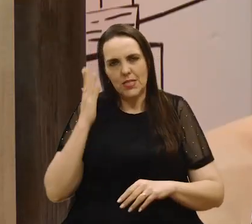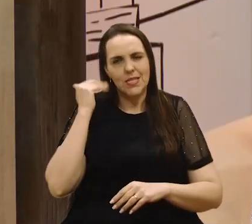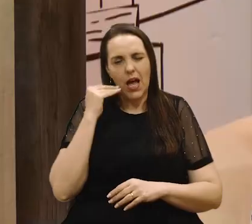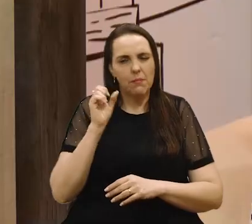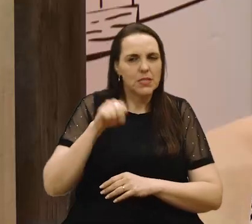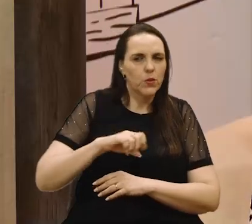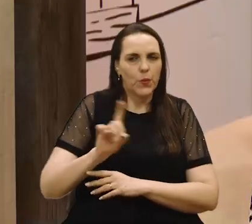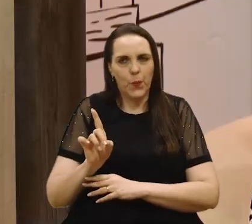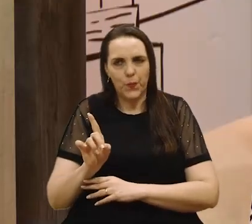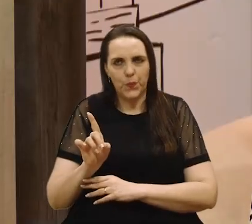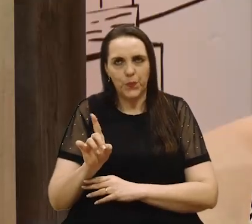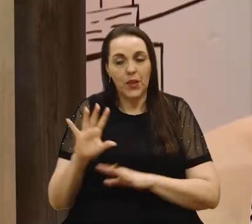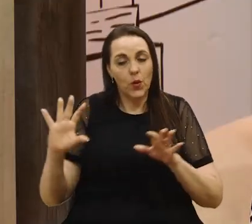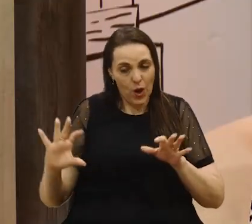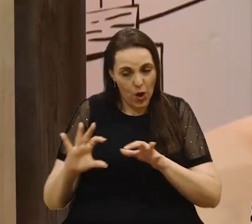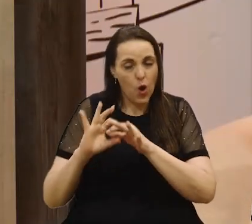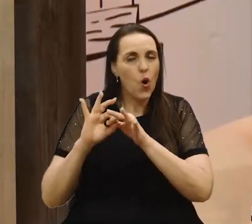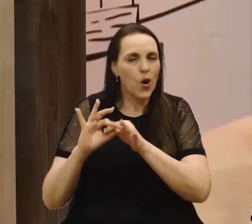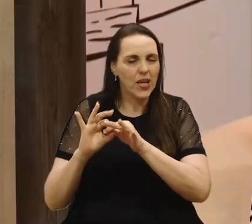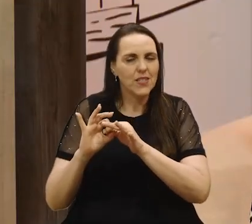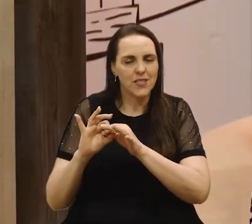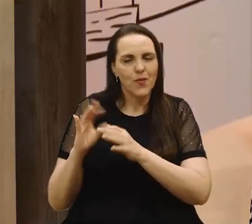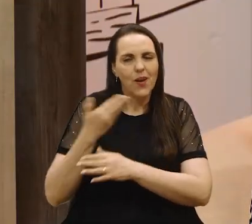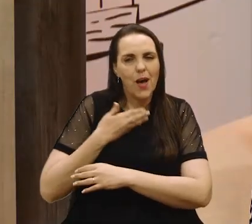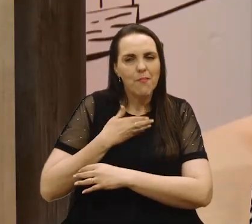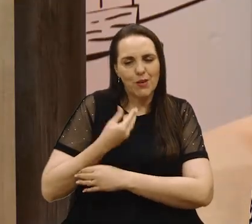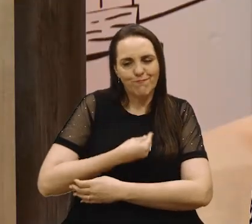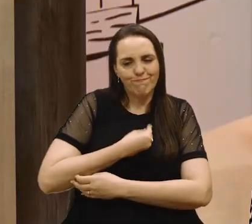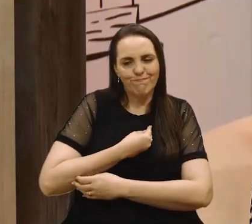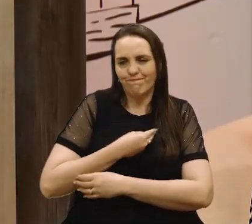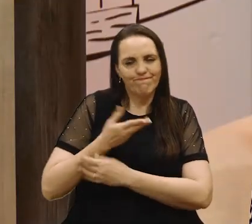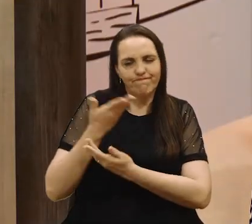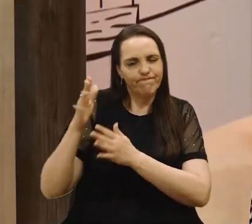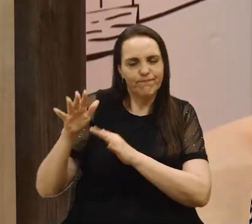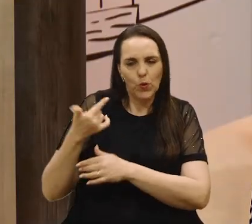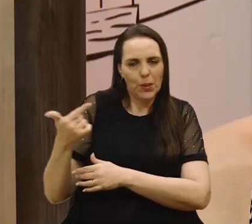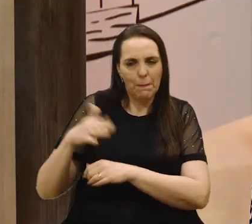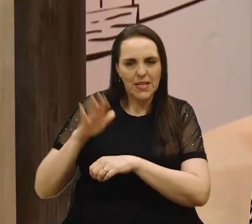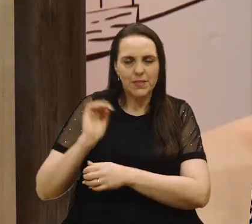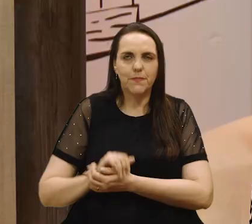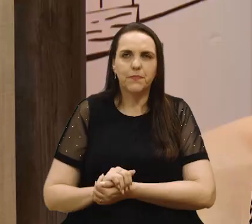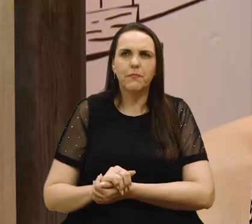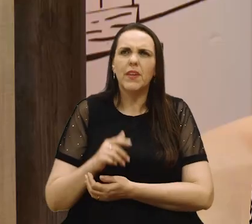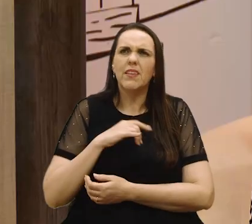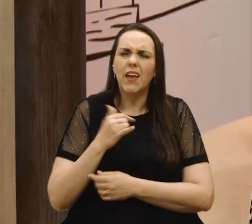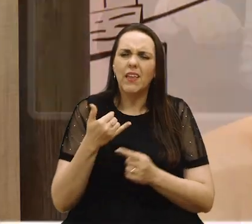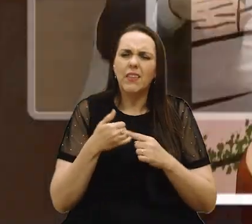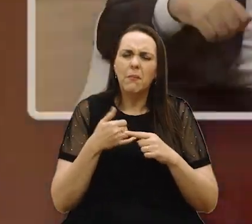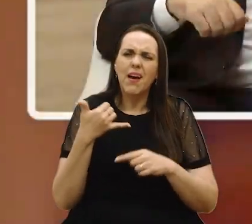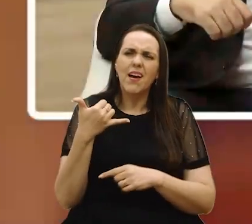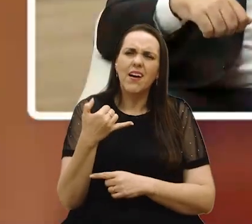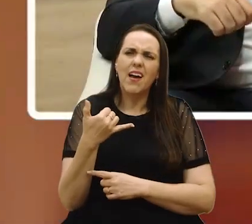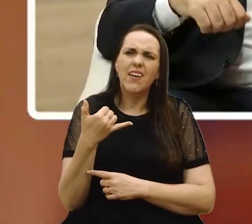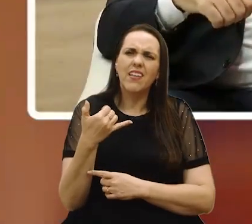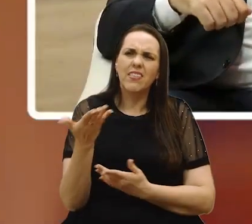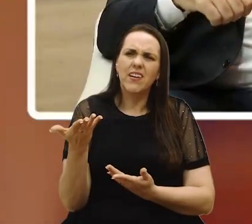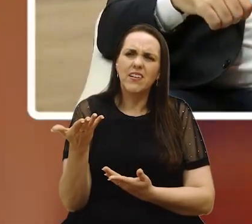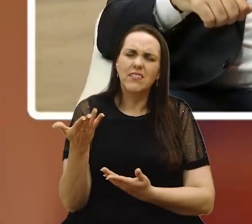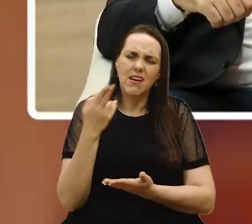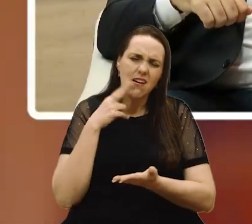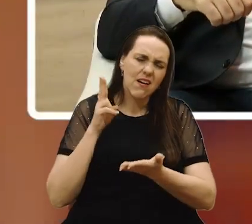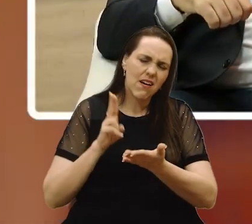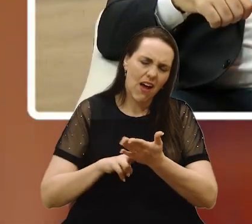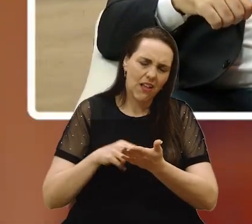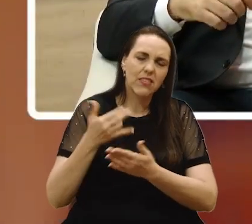ainda tem essa conexão com esses amigos que não estão mais presentes, né? Tem um jogo das canetas, que dá a entender que as cartas